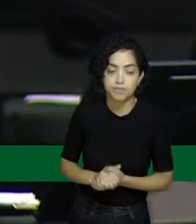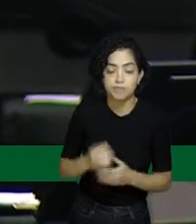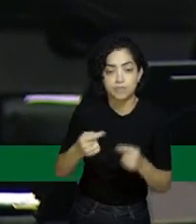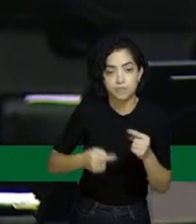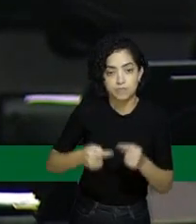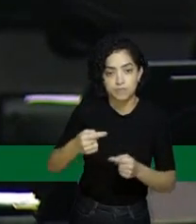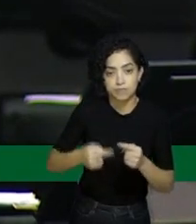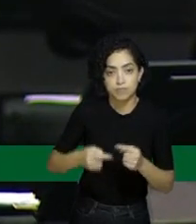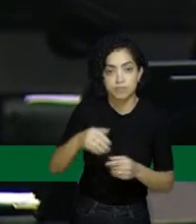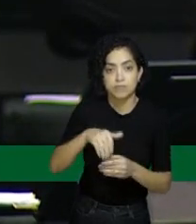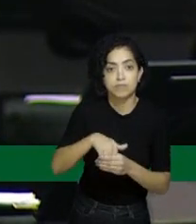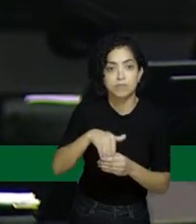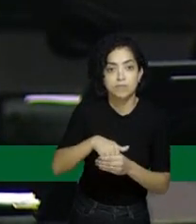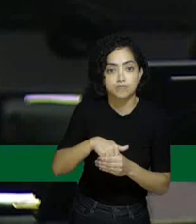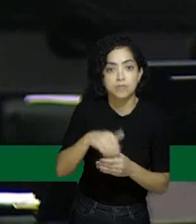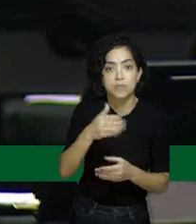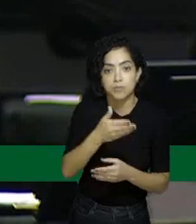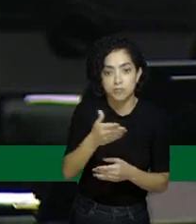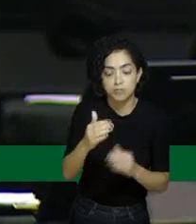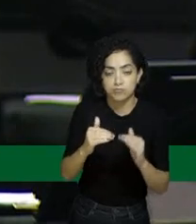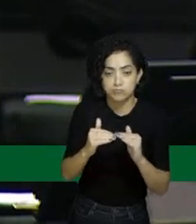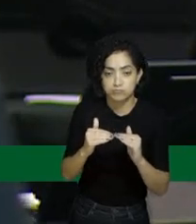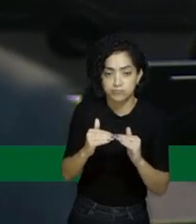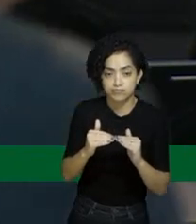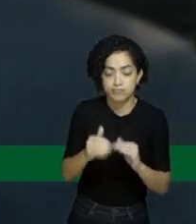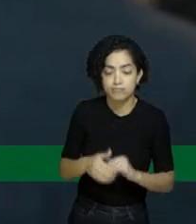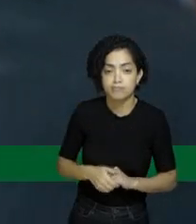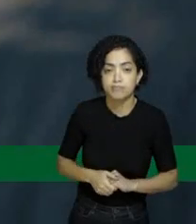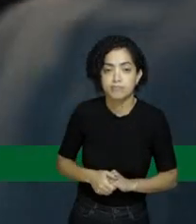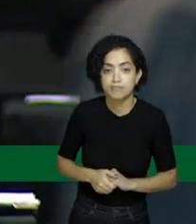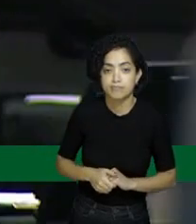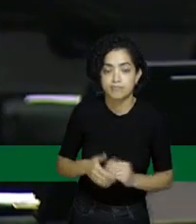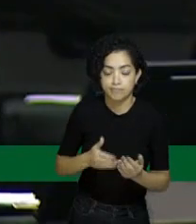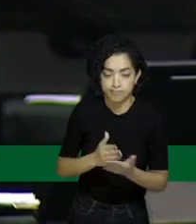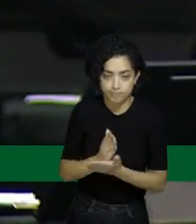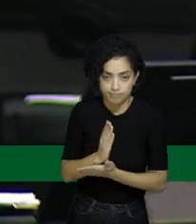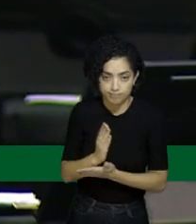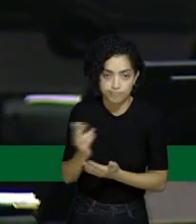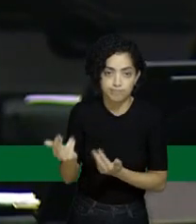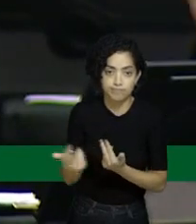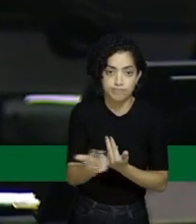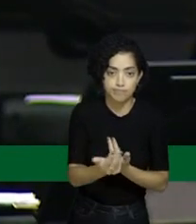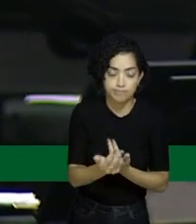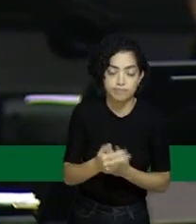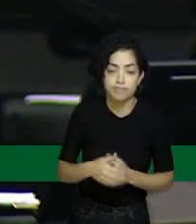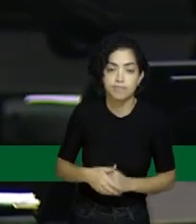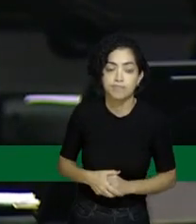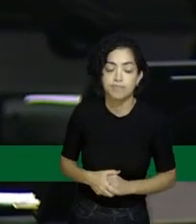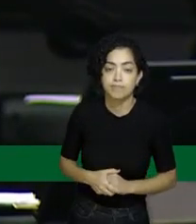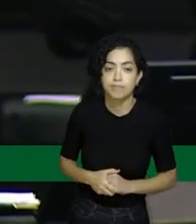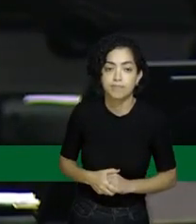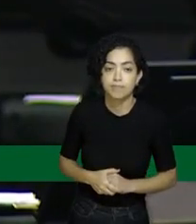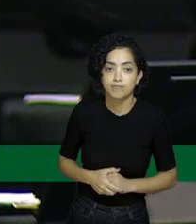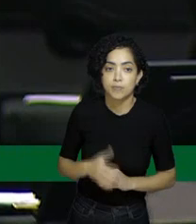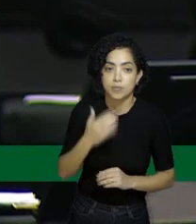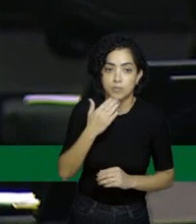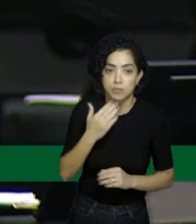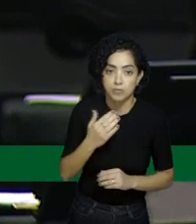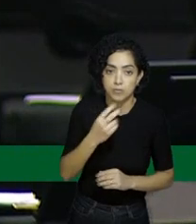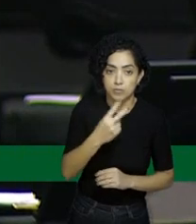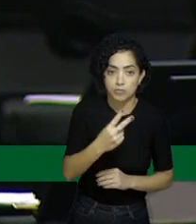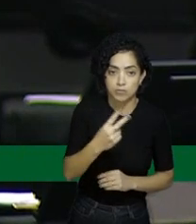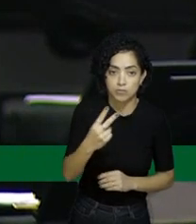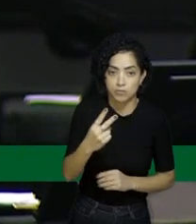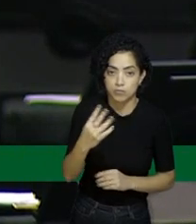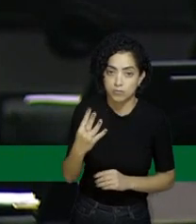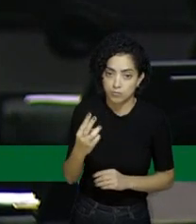queira discutir, em votação. Deputados que aprovam, permaneçam como se encontram. Aprovado por unanimidade. Pedido de informação 223,